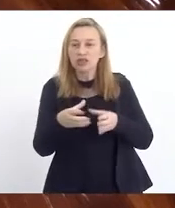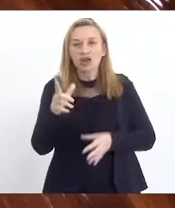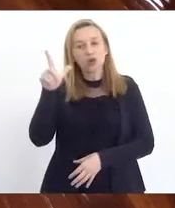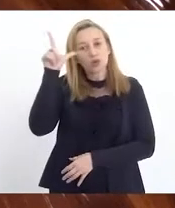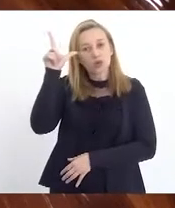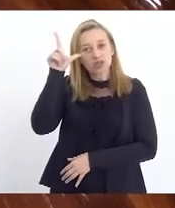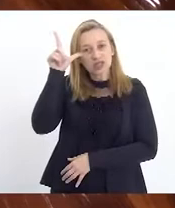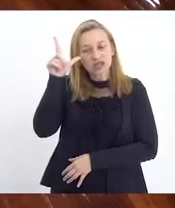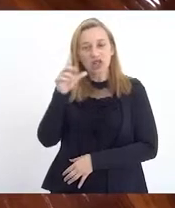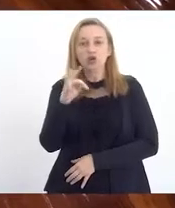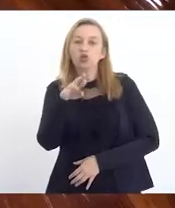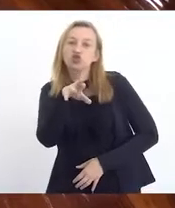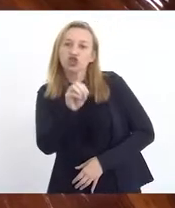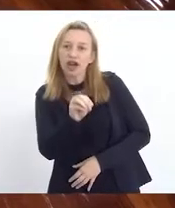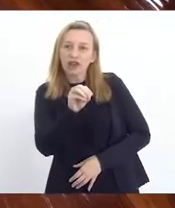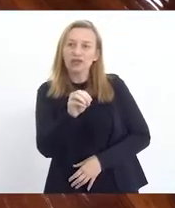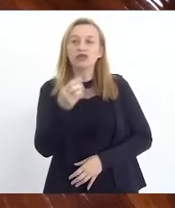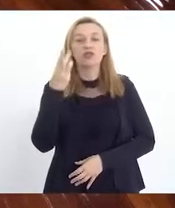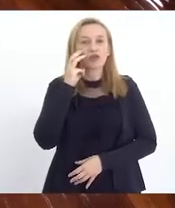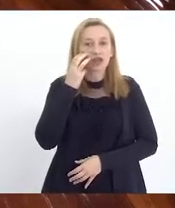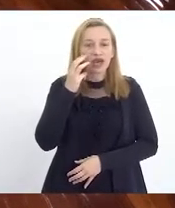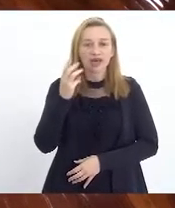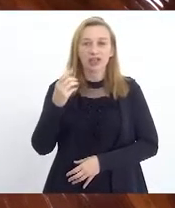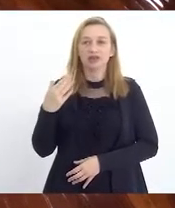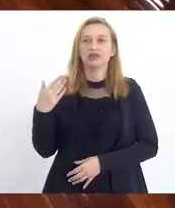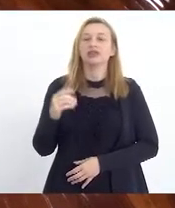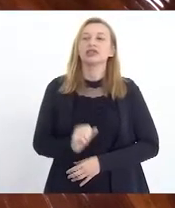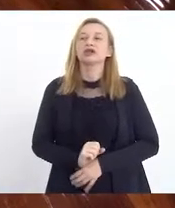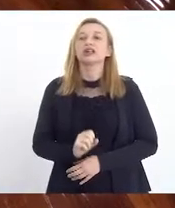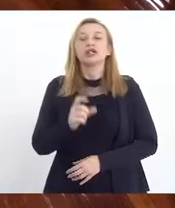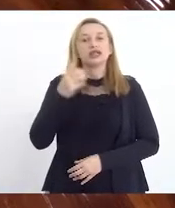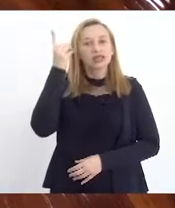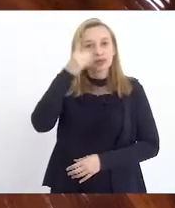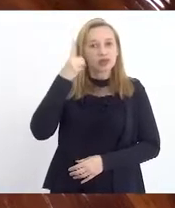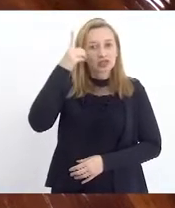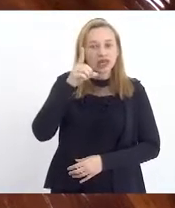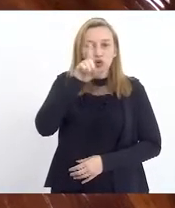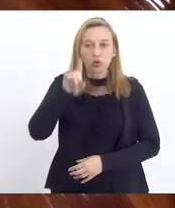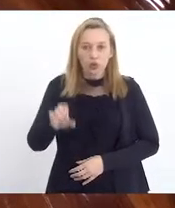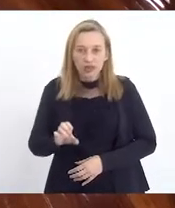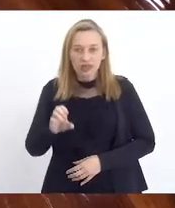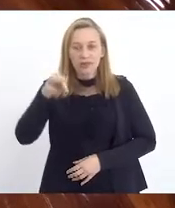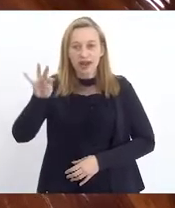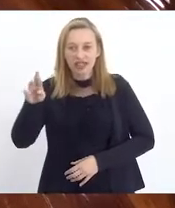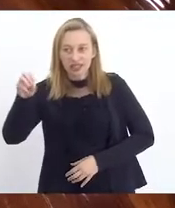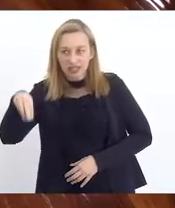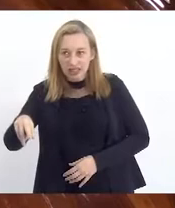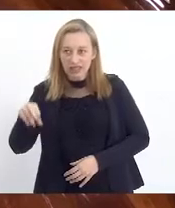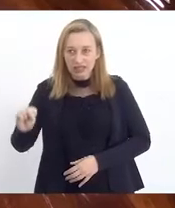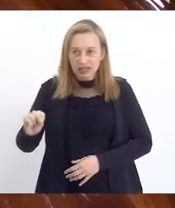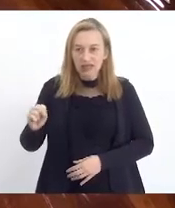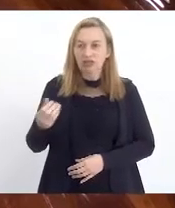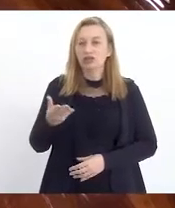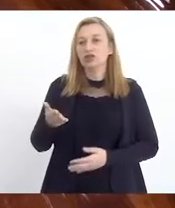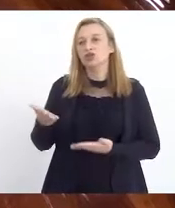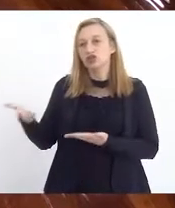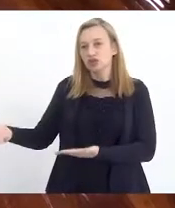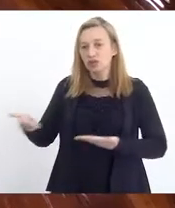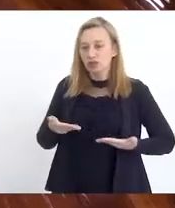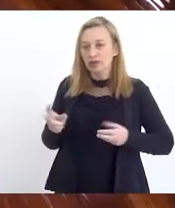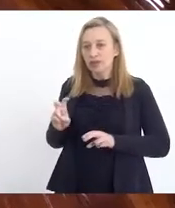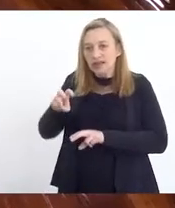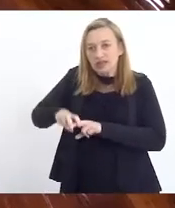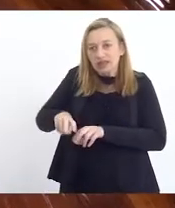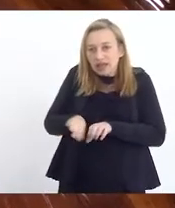Gustavo Schmidt, Valdeque Carneira, que é à minha direita. Deputado Luiz Martins também se encontra presente, que eu gostaria que fizesse parte da mesa, por favor, já que